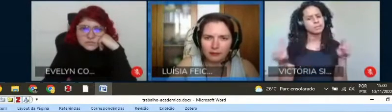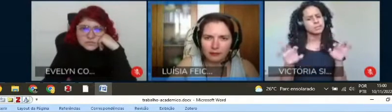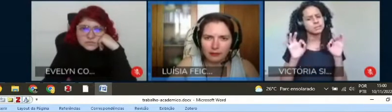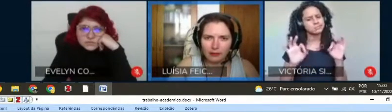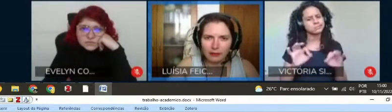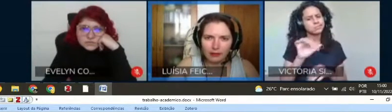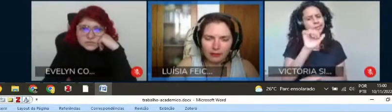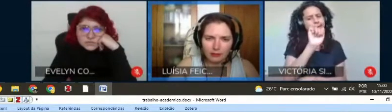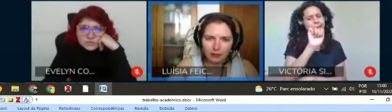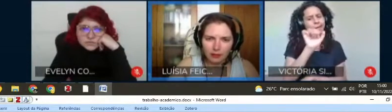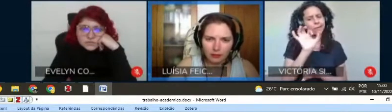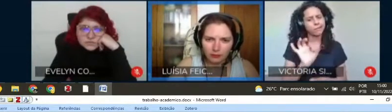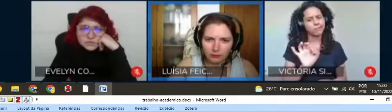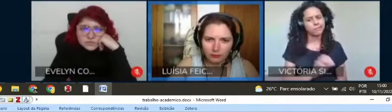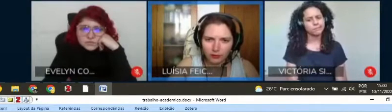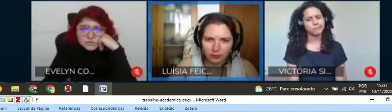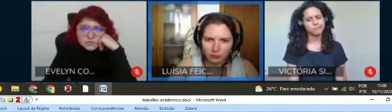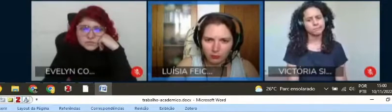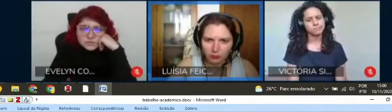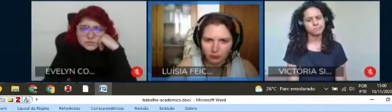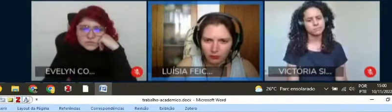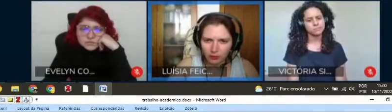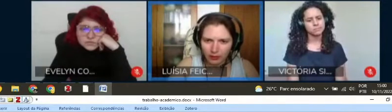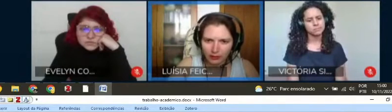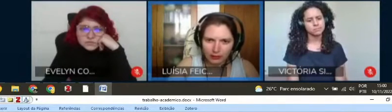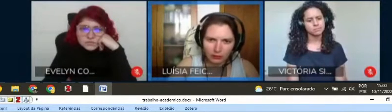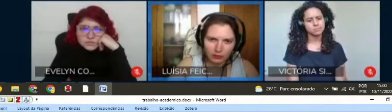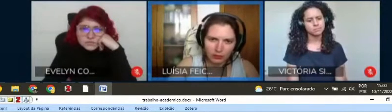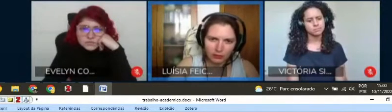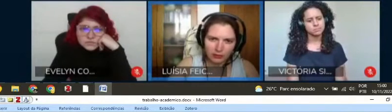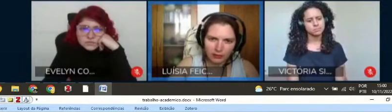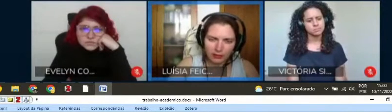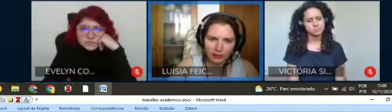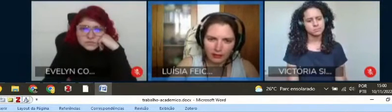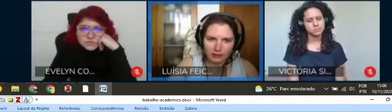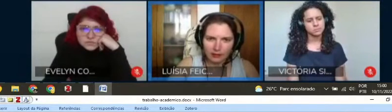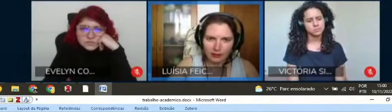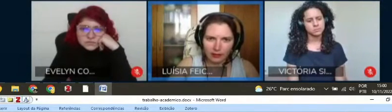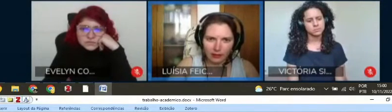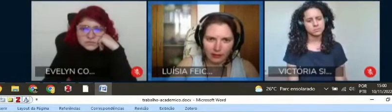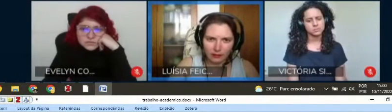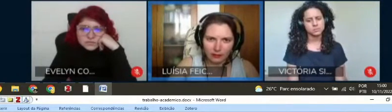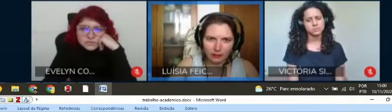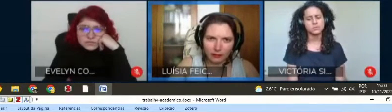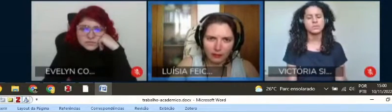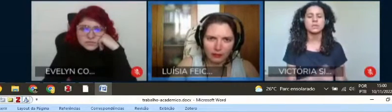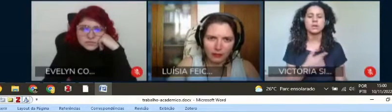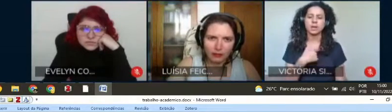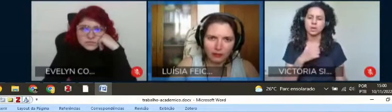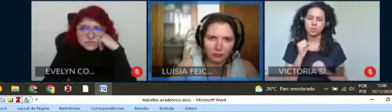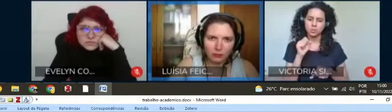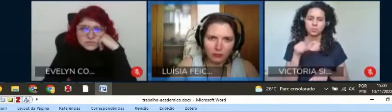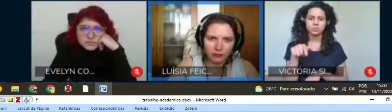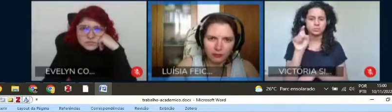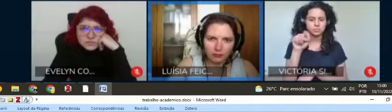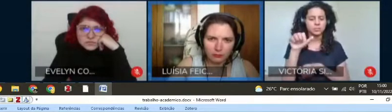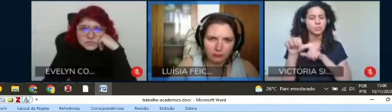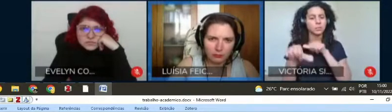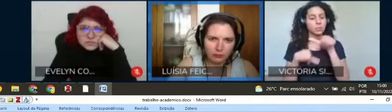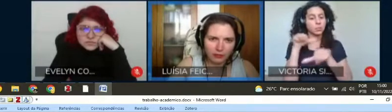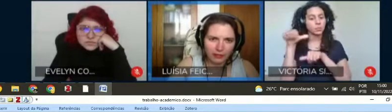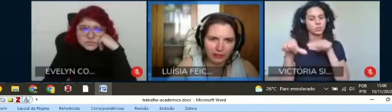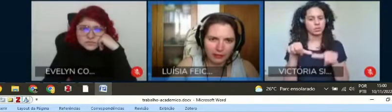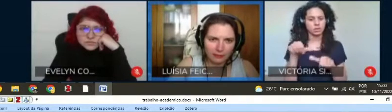ficar lá no fim do mundo. Daí a gente tem que dizer que quer reiniciar em A e